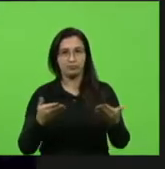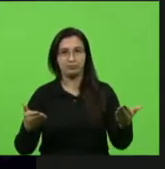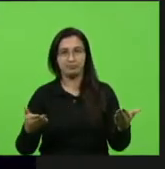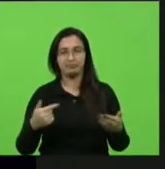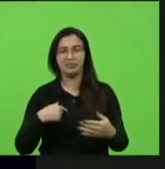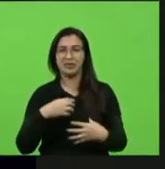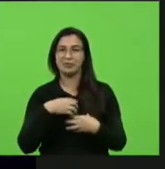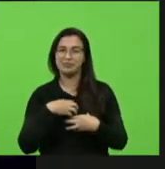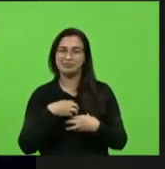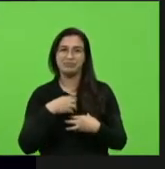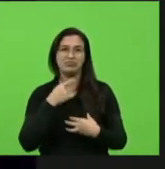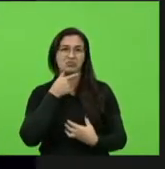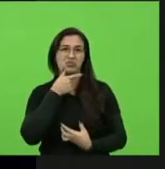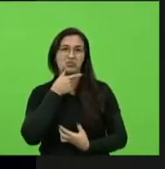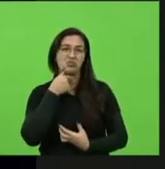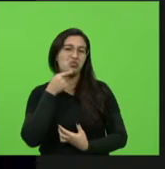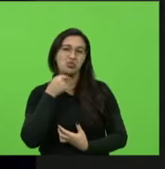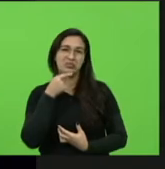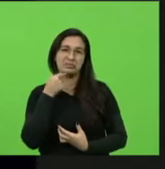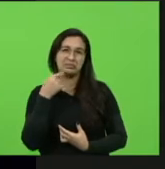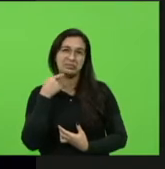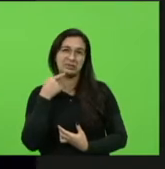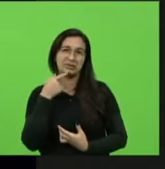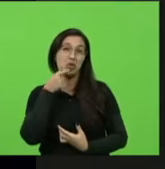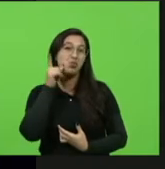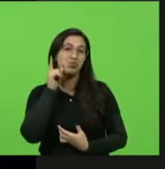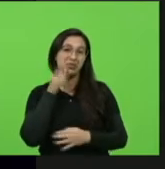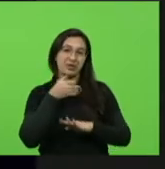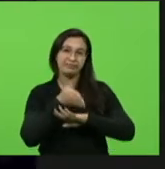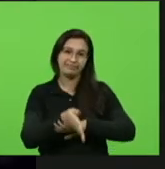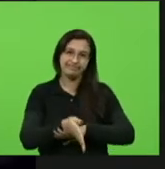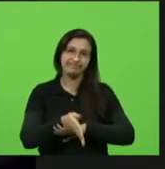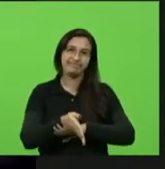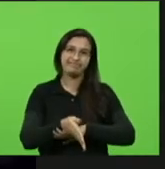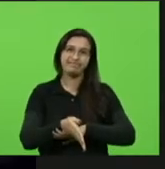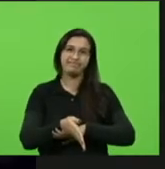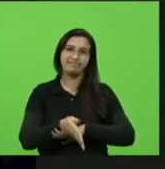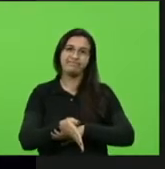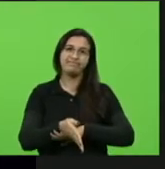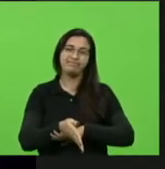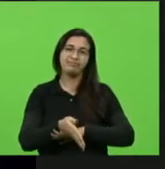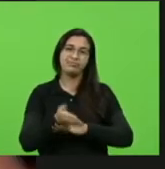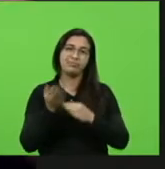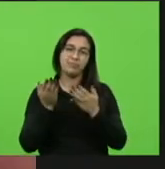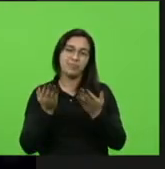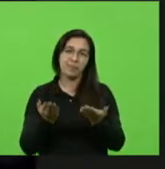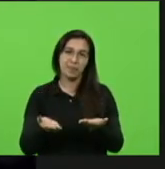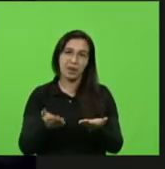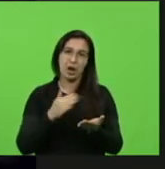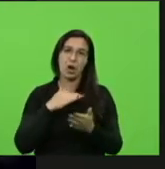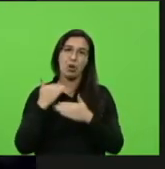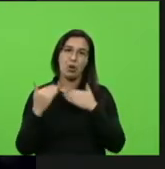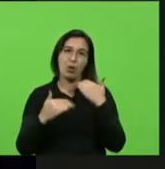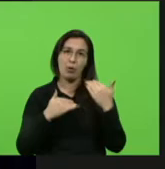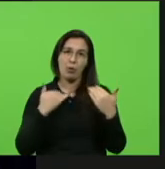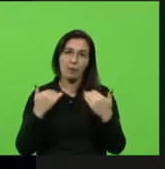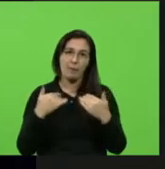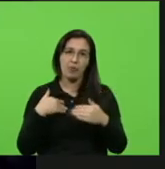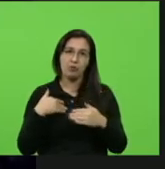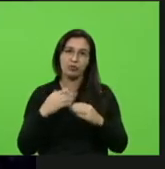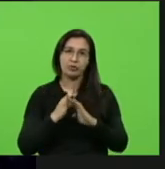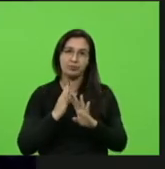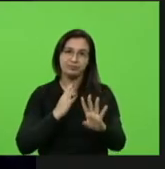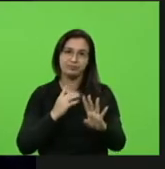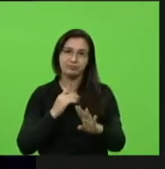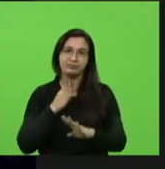estar presente ontem. A cerimônia que a Assembleia fez foi muito linda, né? Eu não